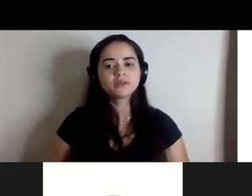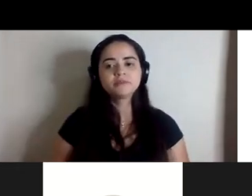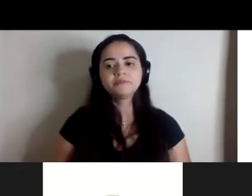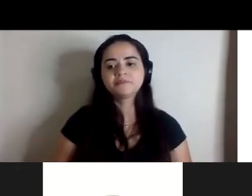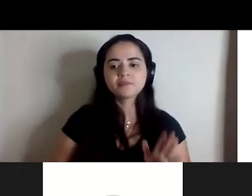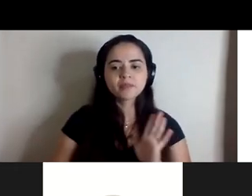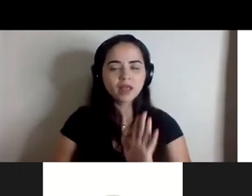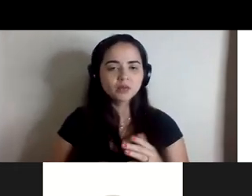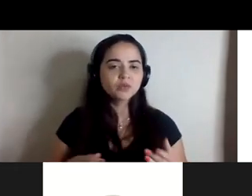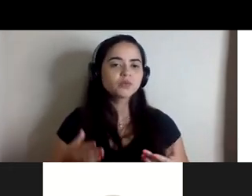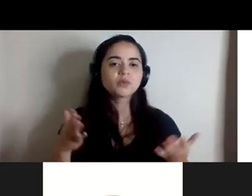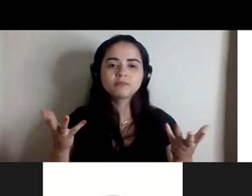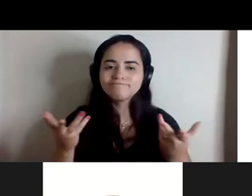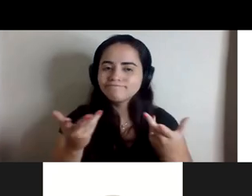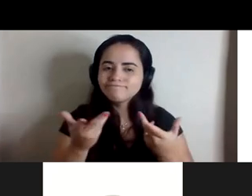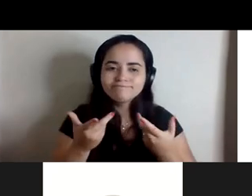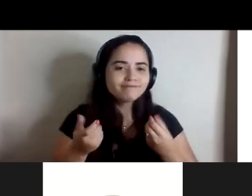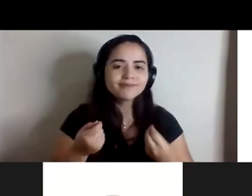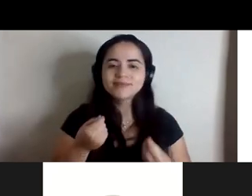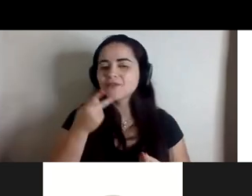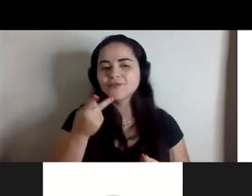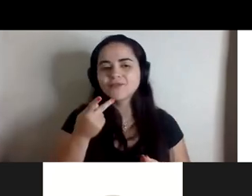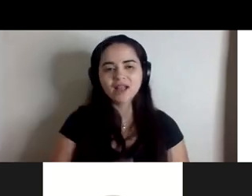aí a sua fala.